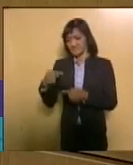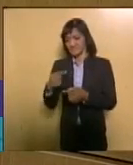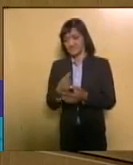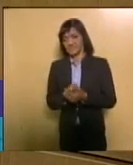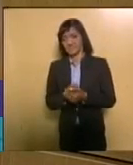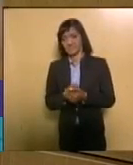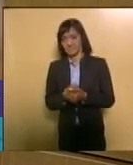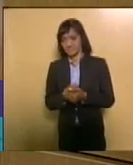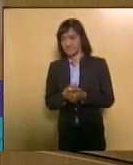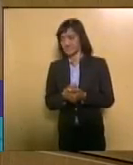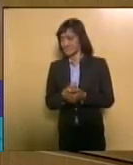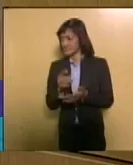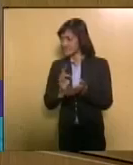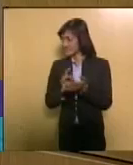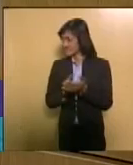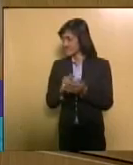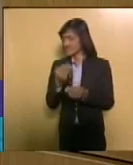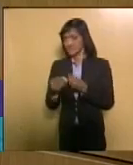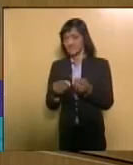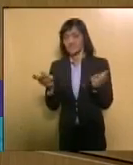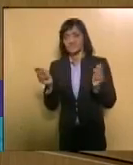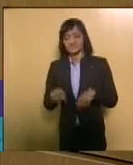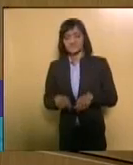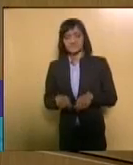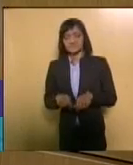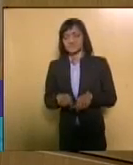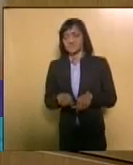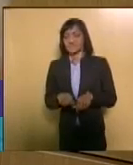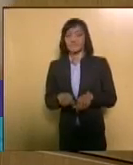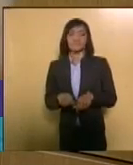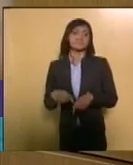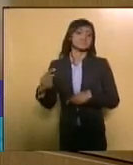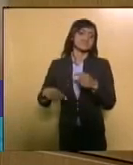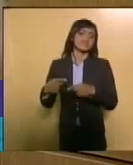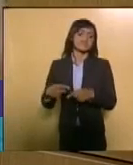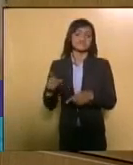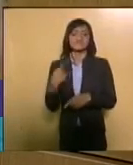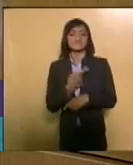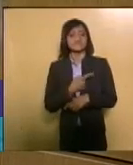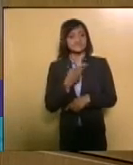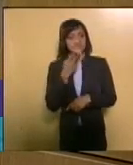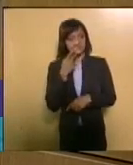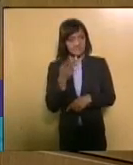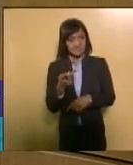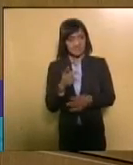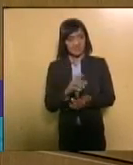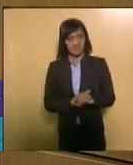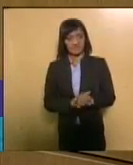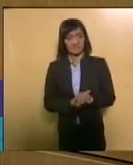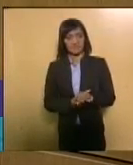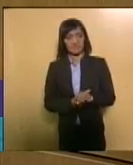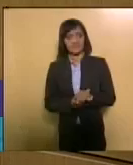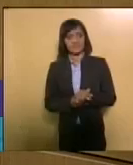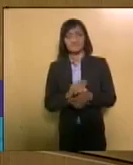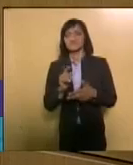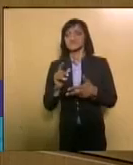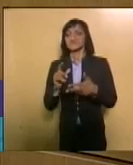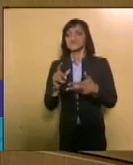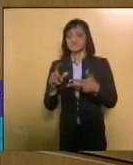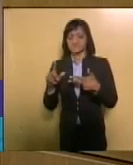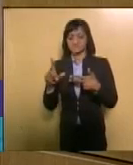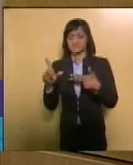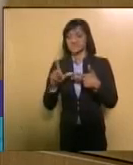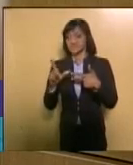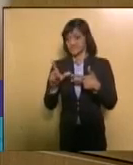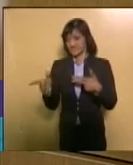e do ponto de vista do executivo também se debate muito pouco isso e quando a gente fala do Legislativo muito menos